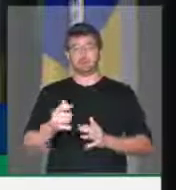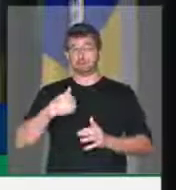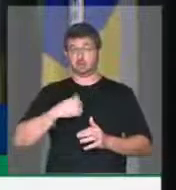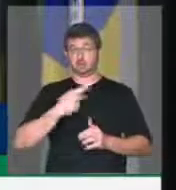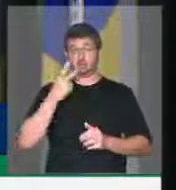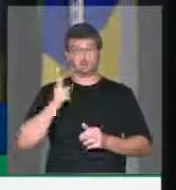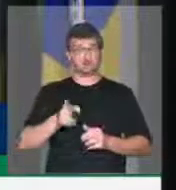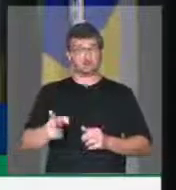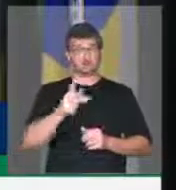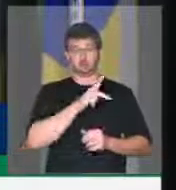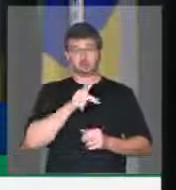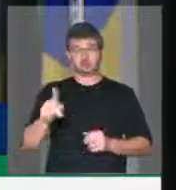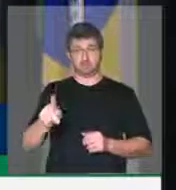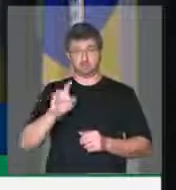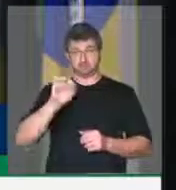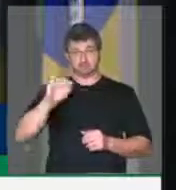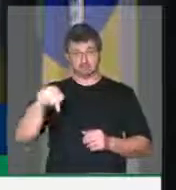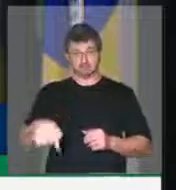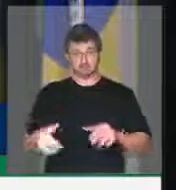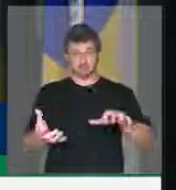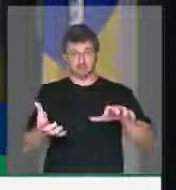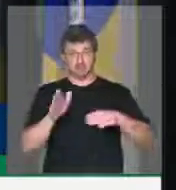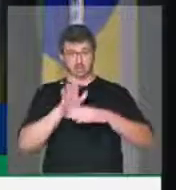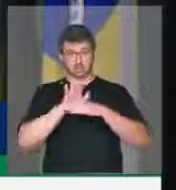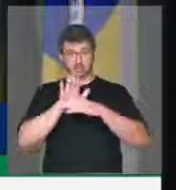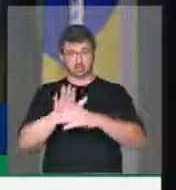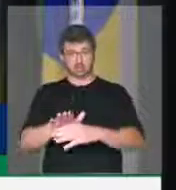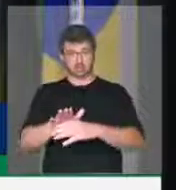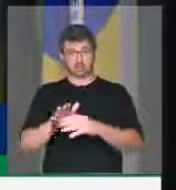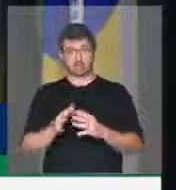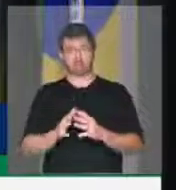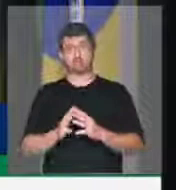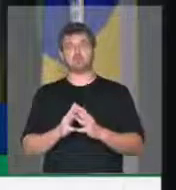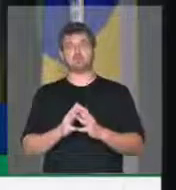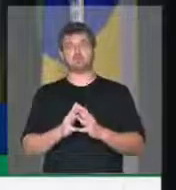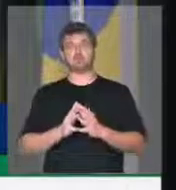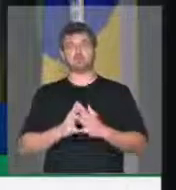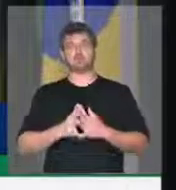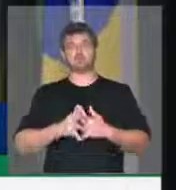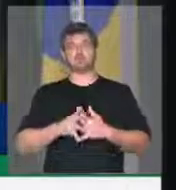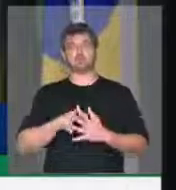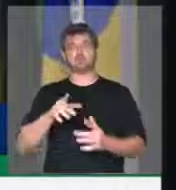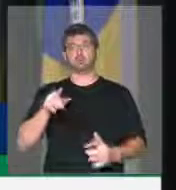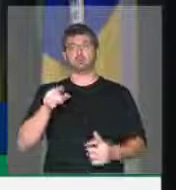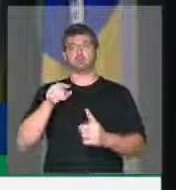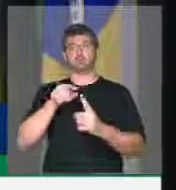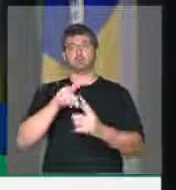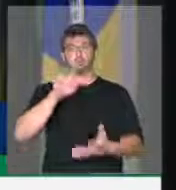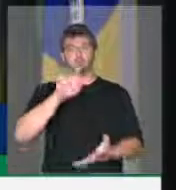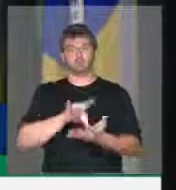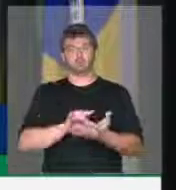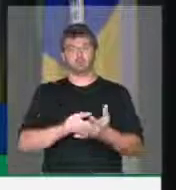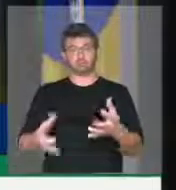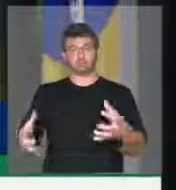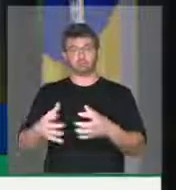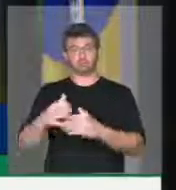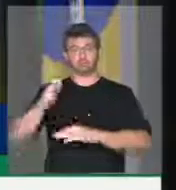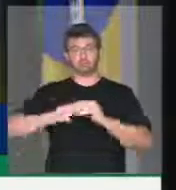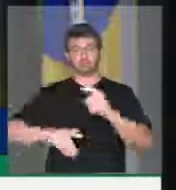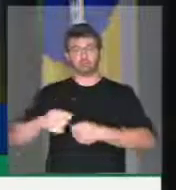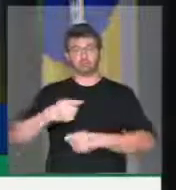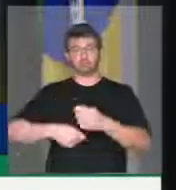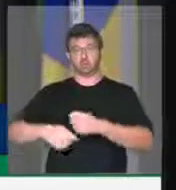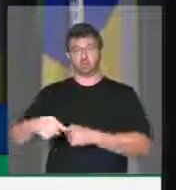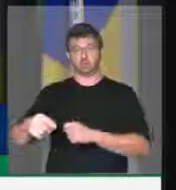sempre, se o Congresso Nacional ajudar os objetivos delineados da política econômica,